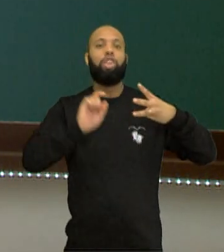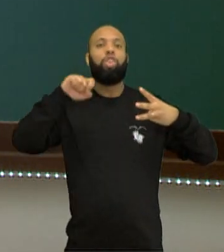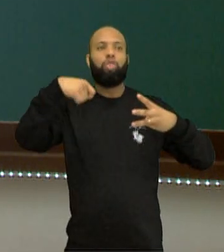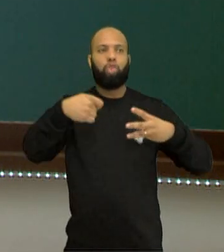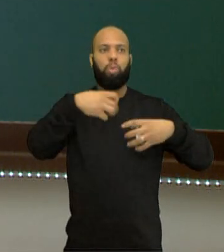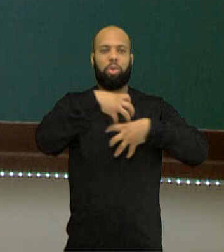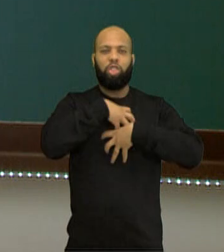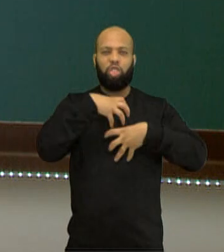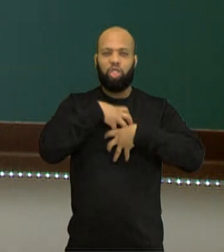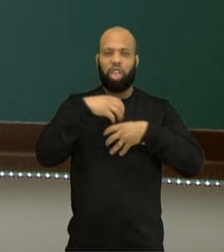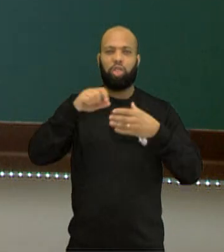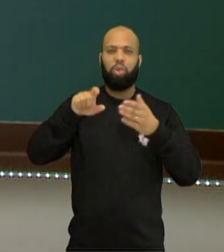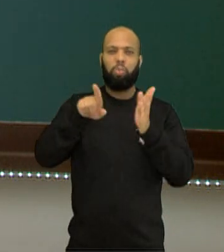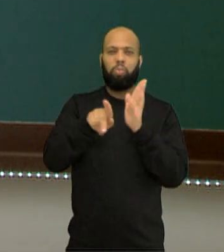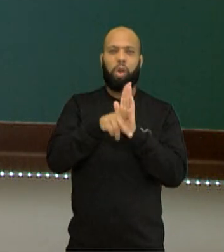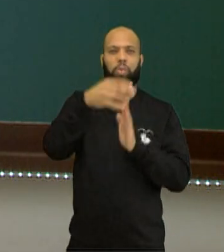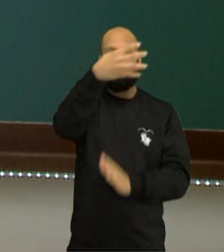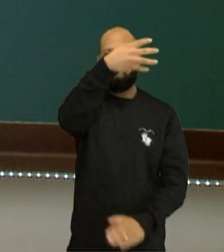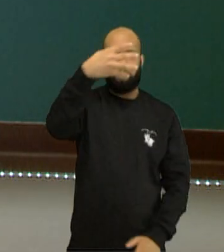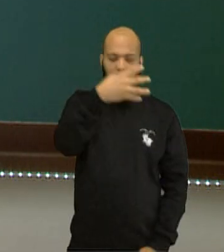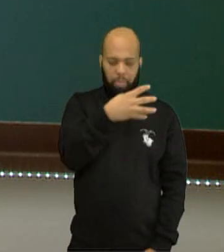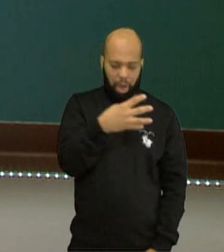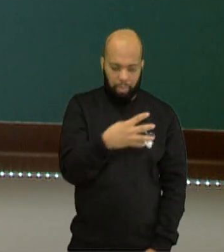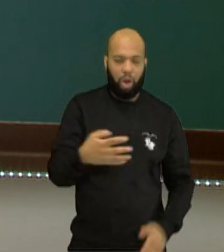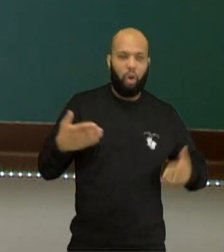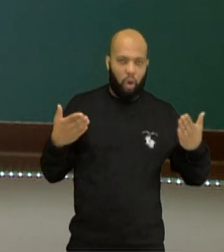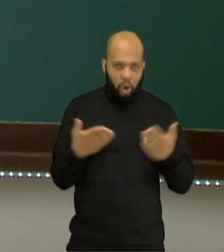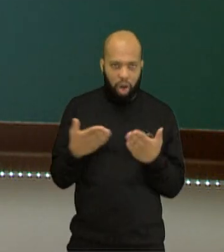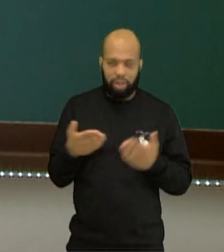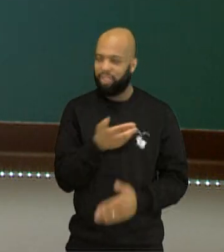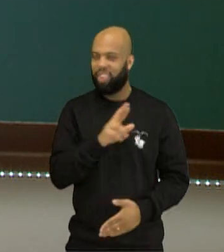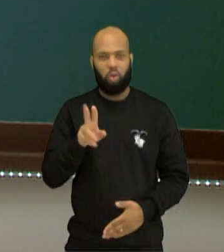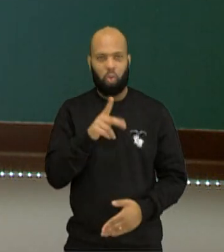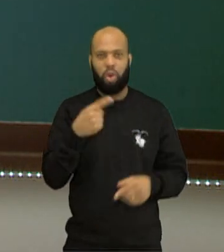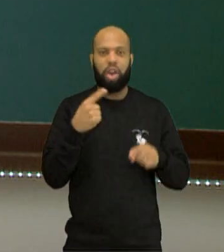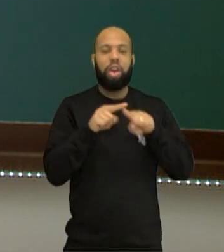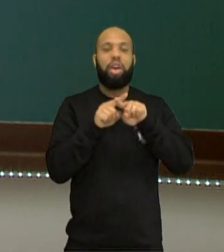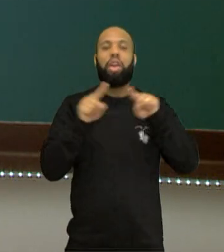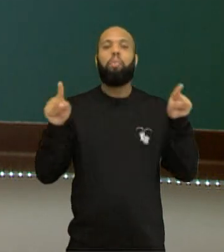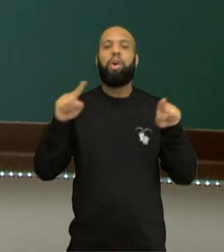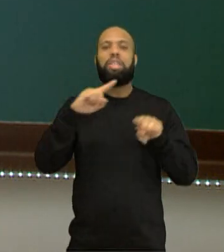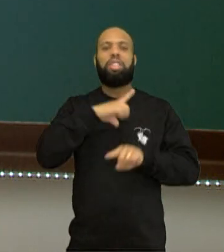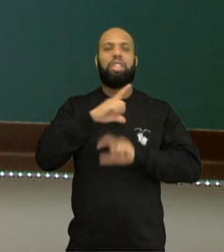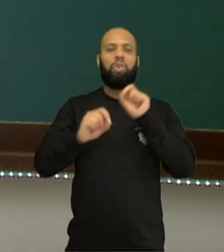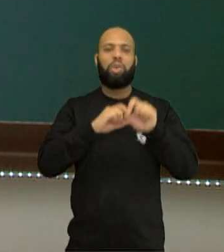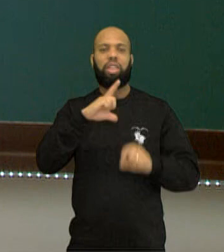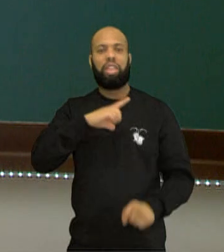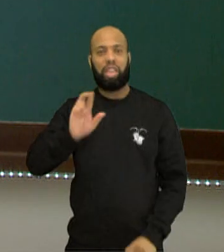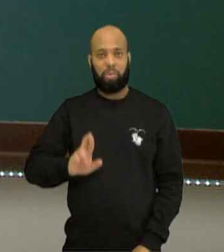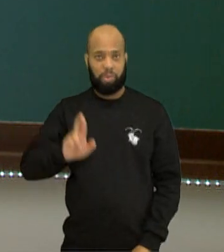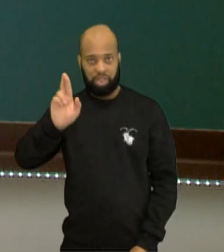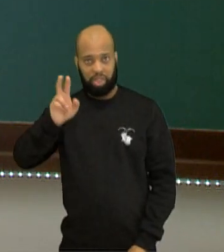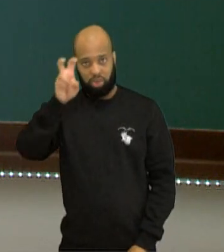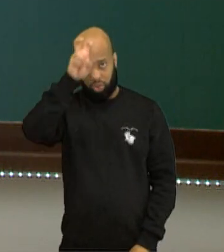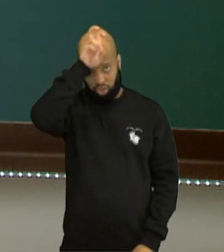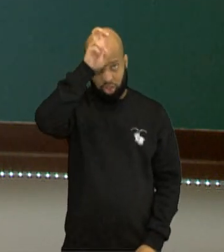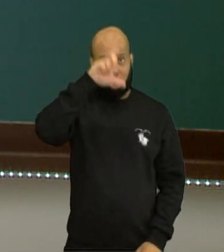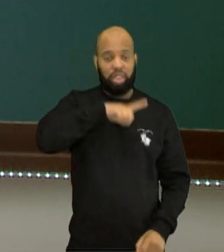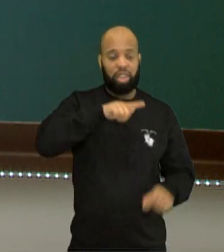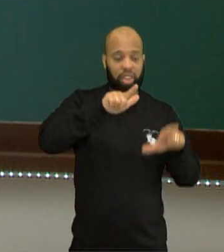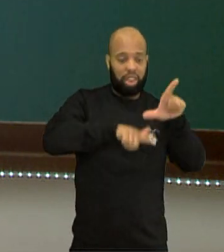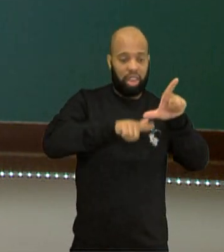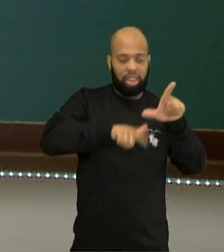Isso é uma coisa muito importante, gente, que nós temos, dentro da questão do Egito, nós temos representações de letras de música,